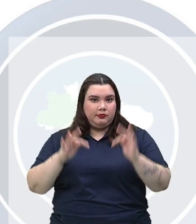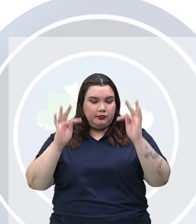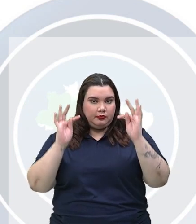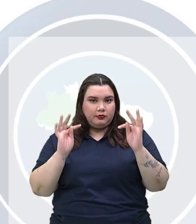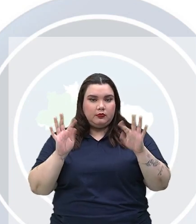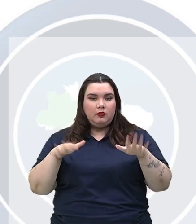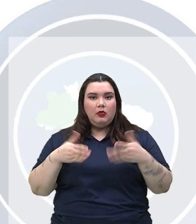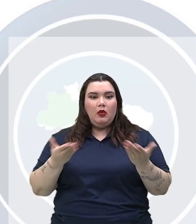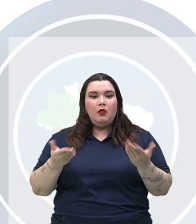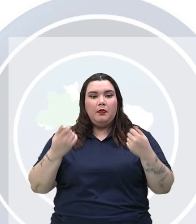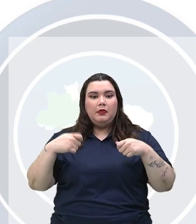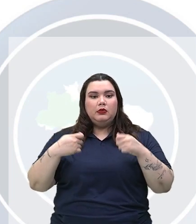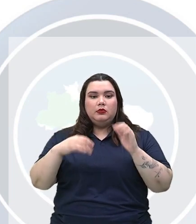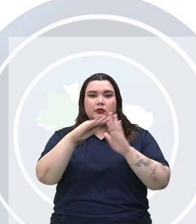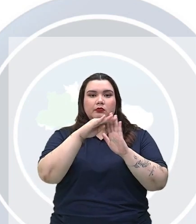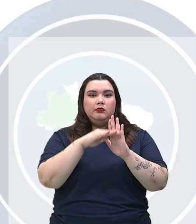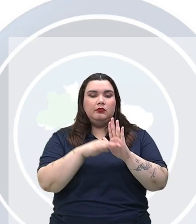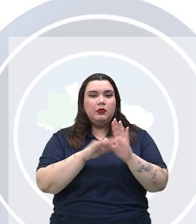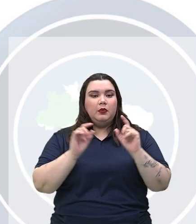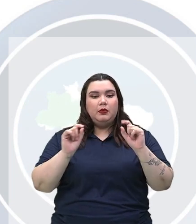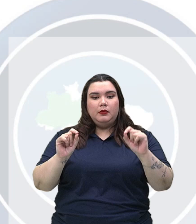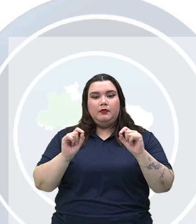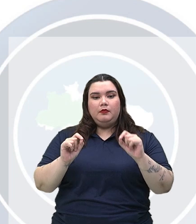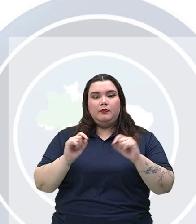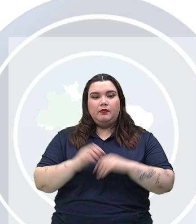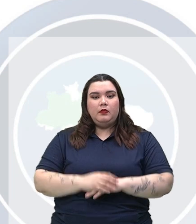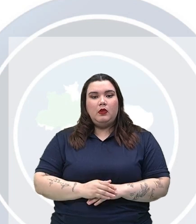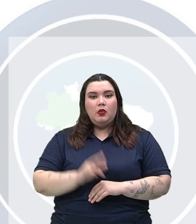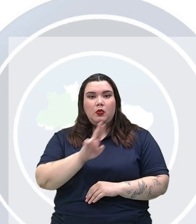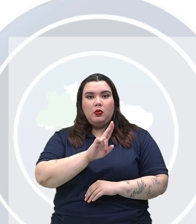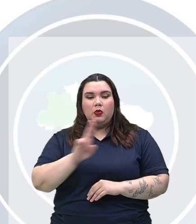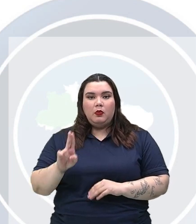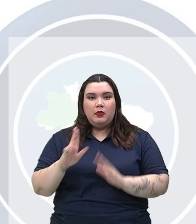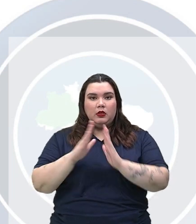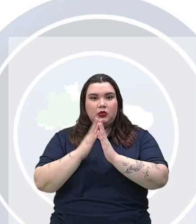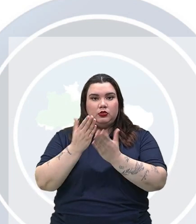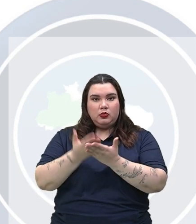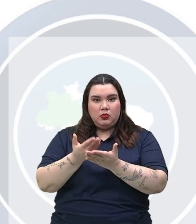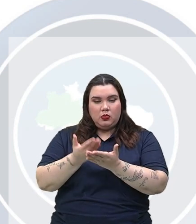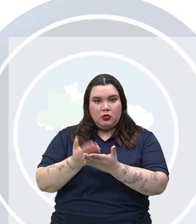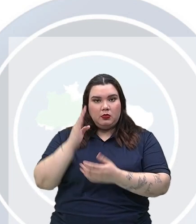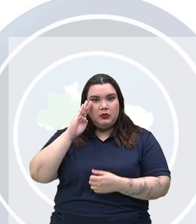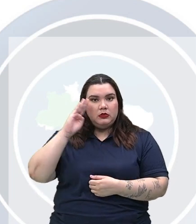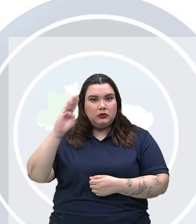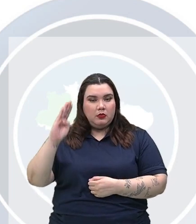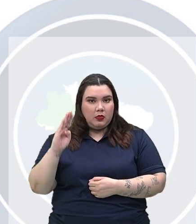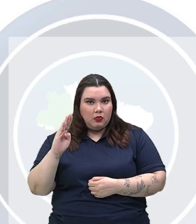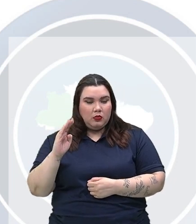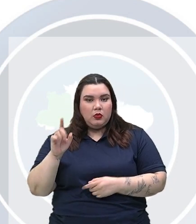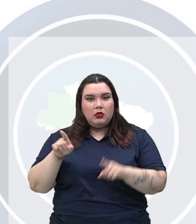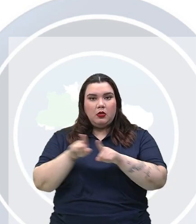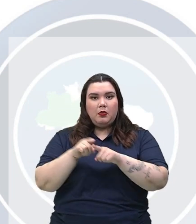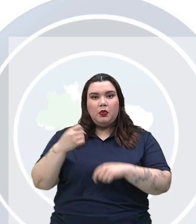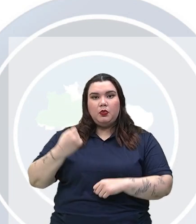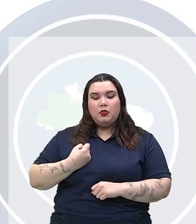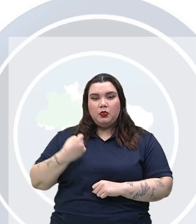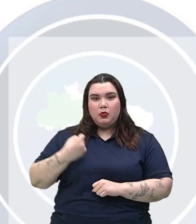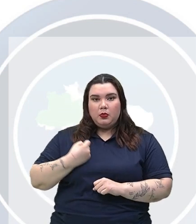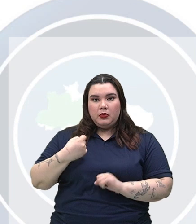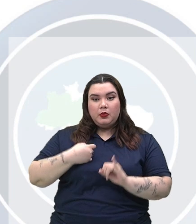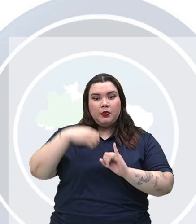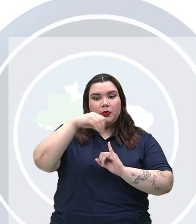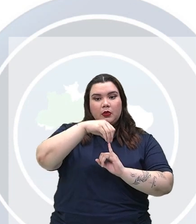que deve conter nessa lista? Deve conter a identificação da escola matriz e o número